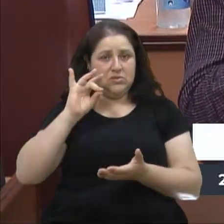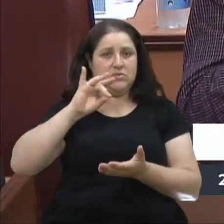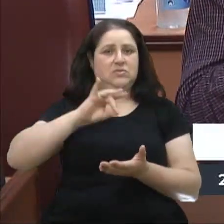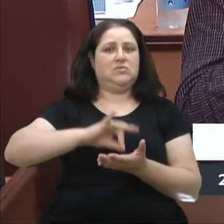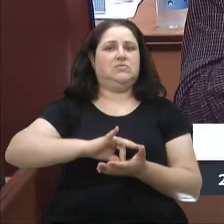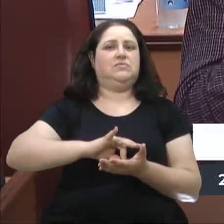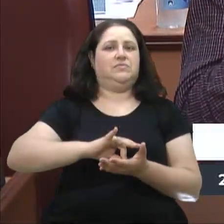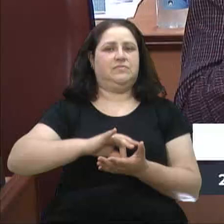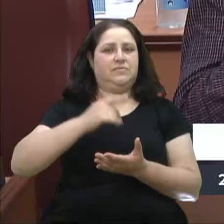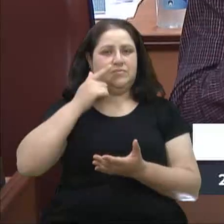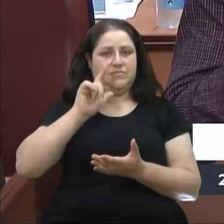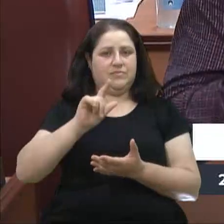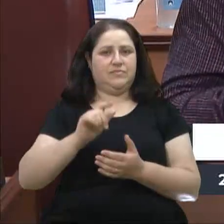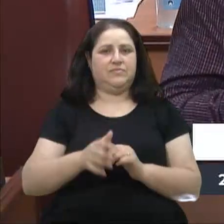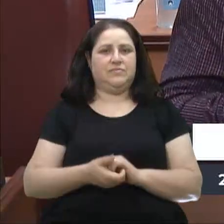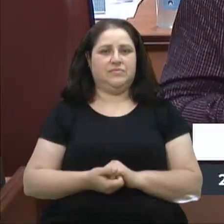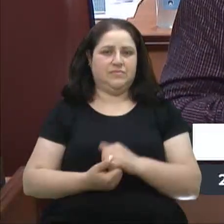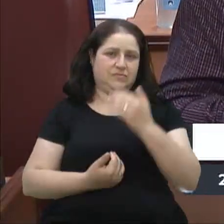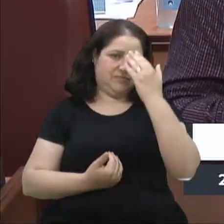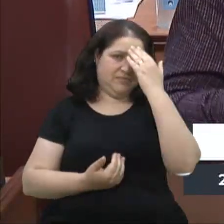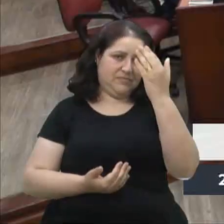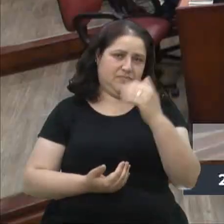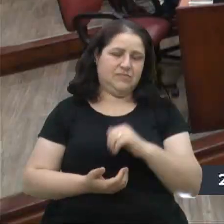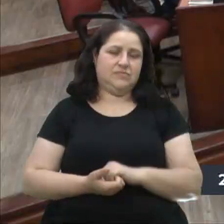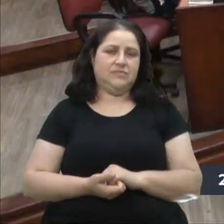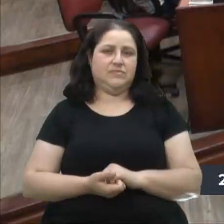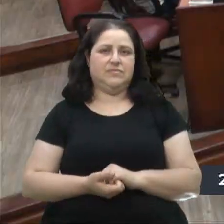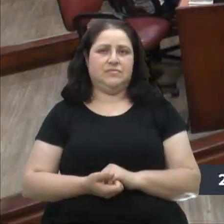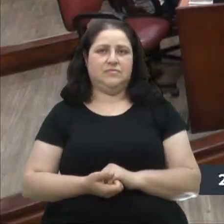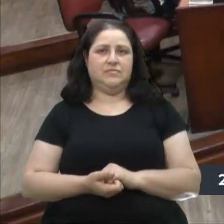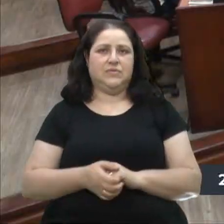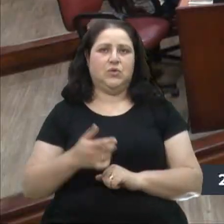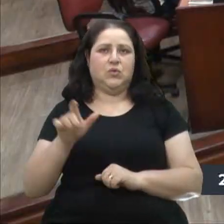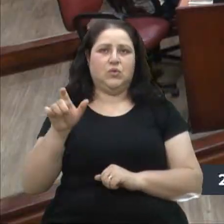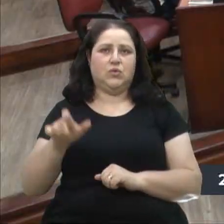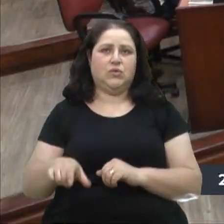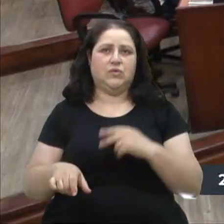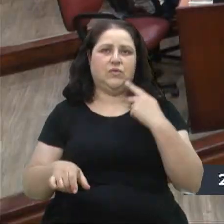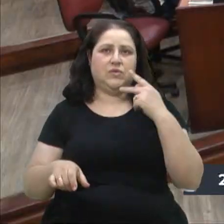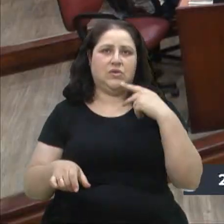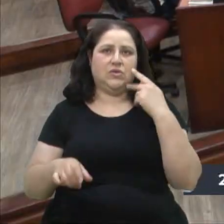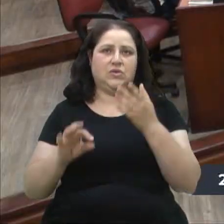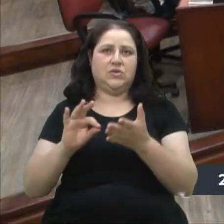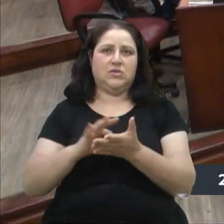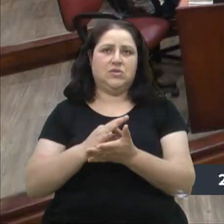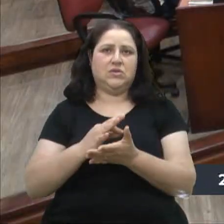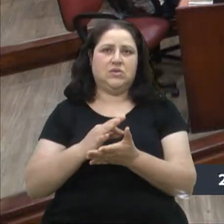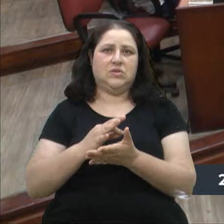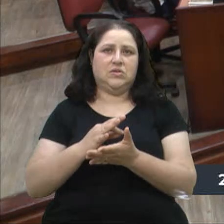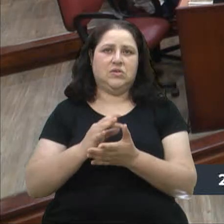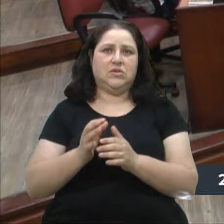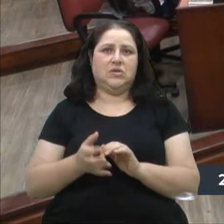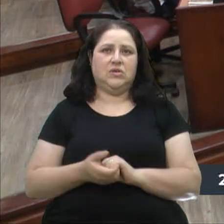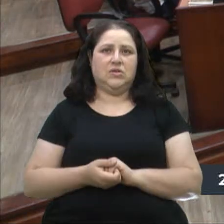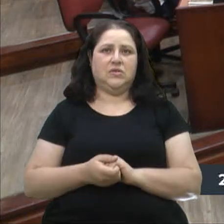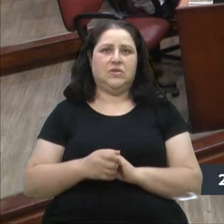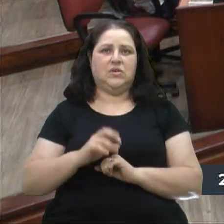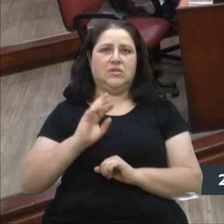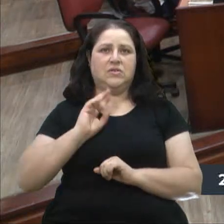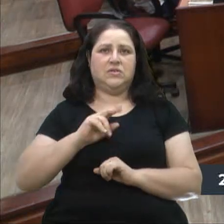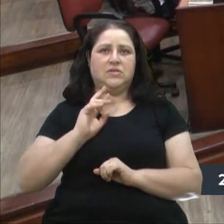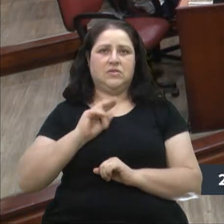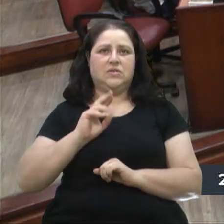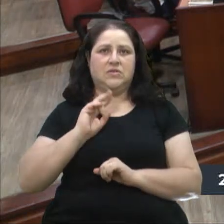efetiva? Era isso, meu muito obrigado. Obrigada. Próximo vereador inscrito, vereador Renato Oliveira, da bancada